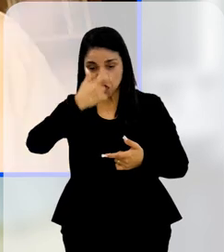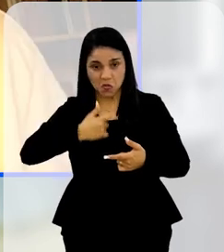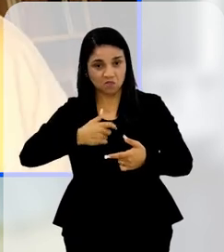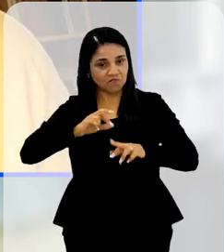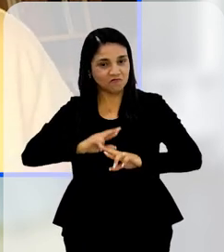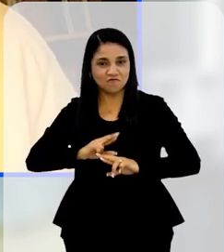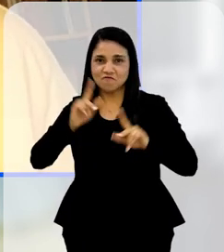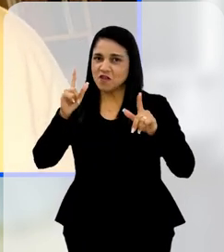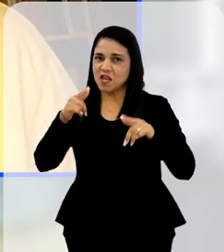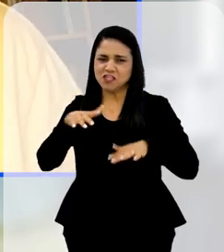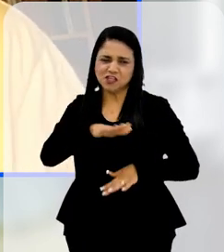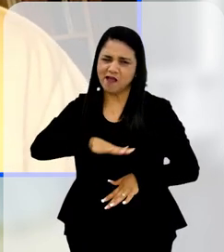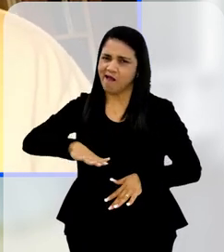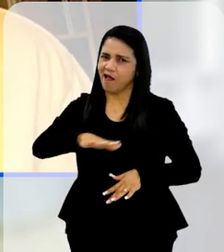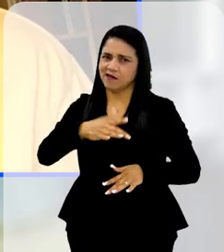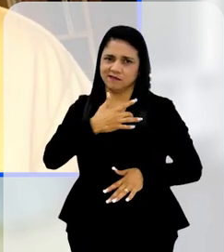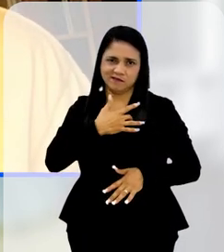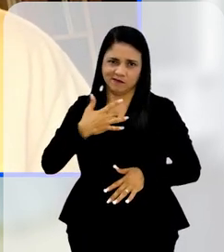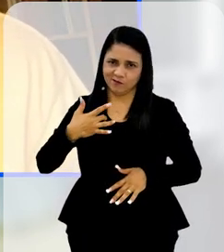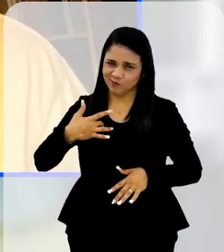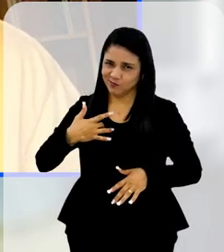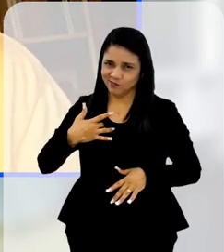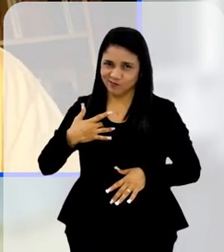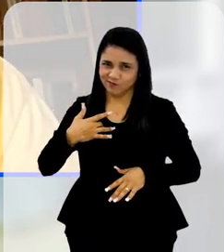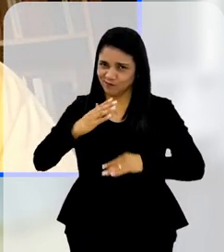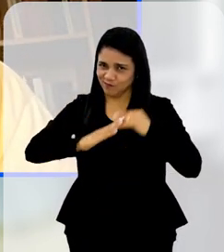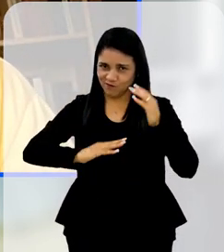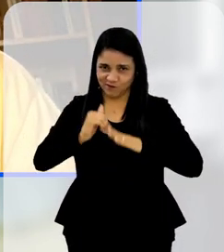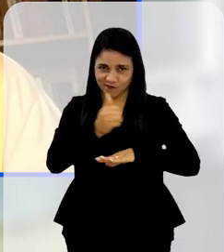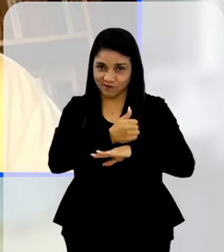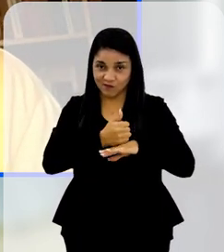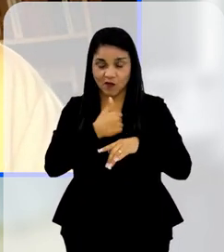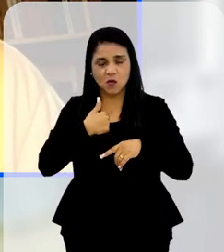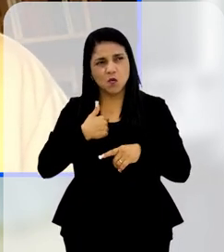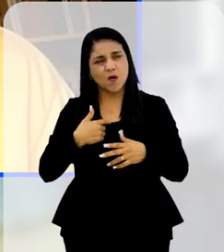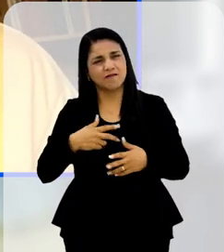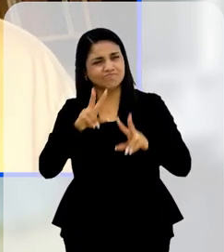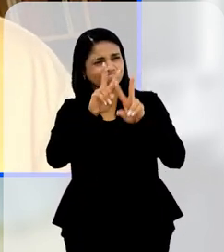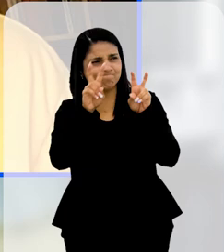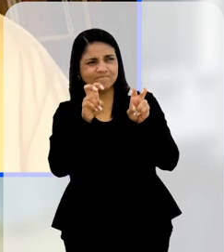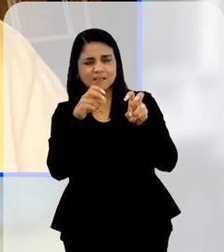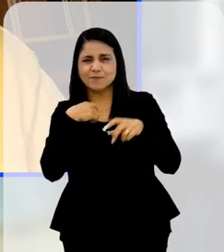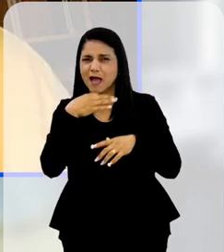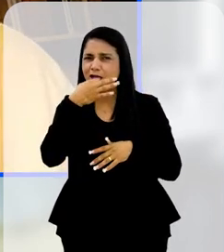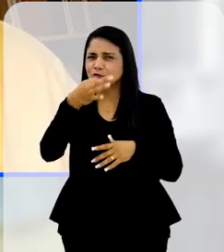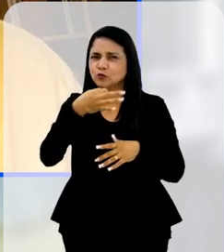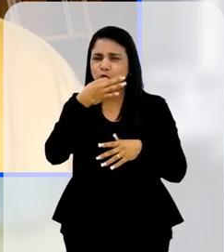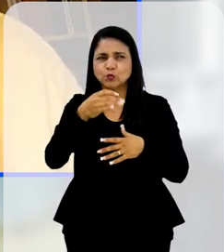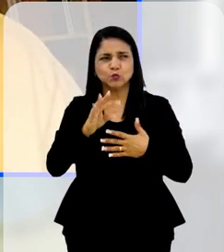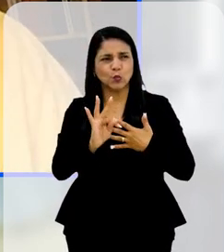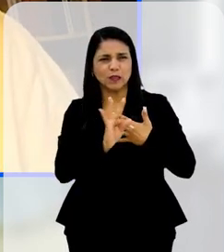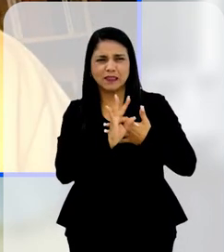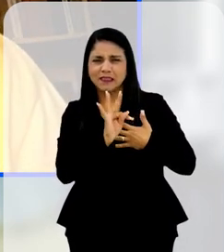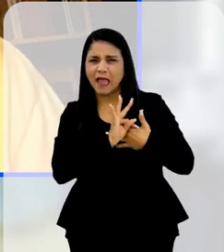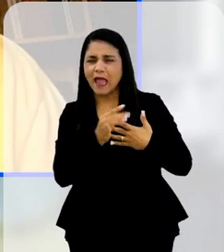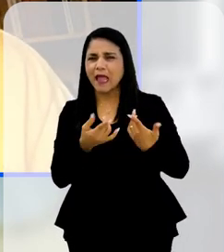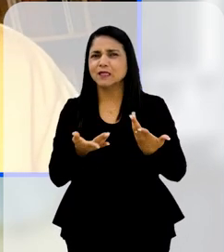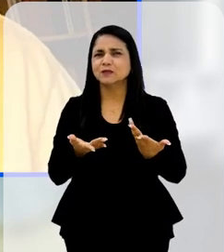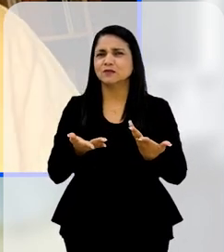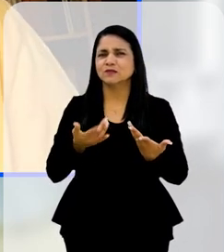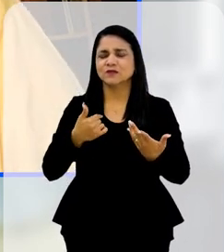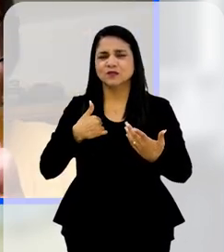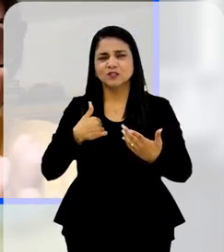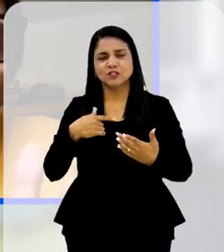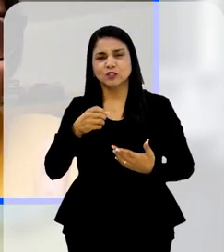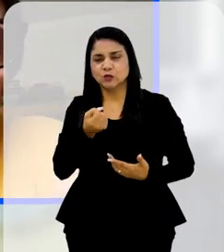Eu inicialmente achei que era um assunto muito árido, muito técnico. Dr. Santini falava em muitas leis, e eu